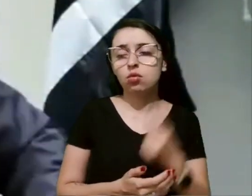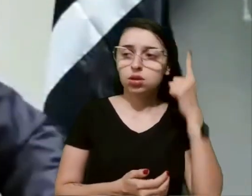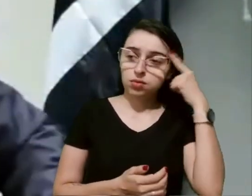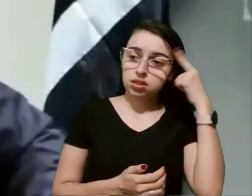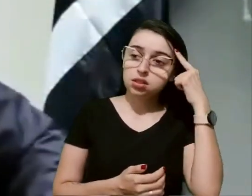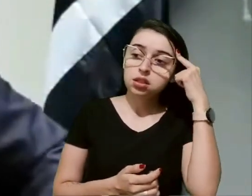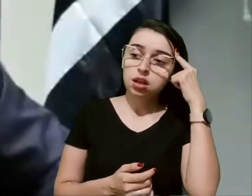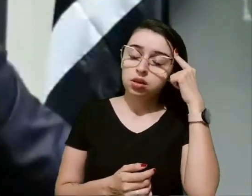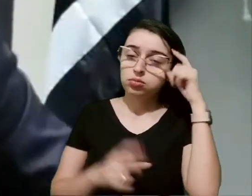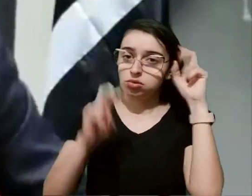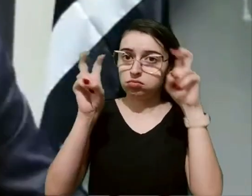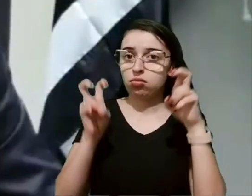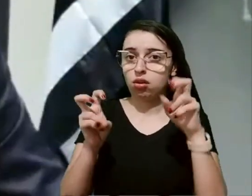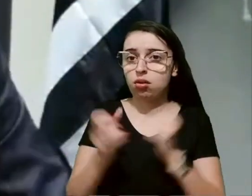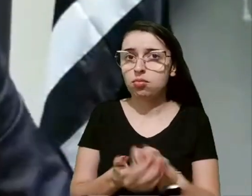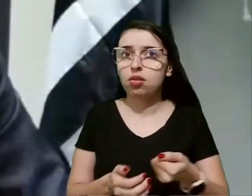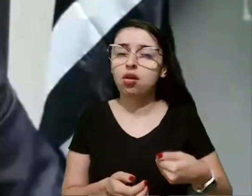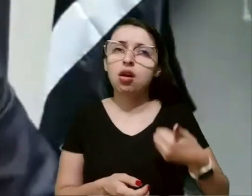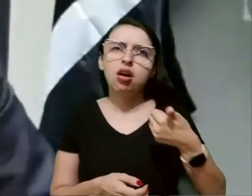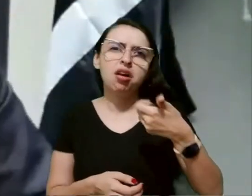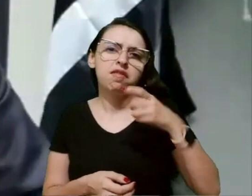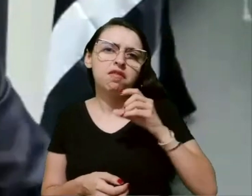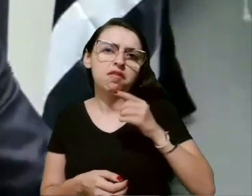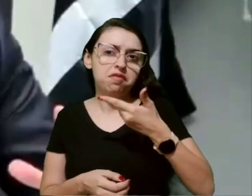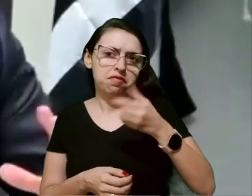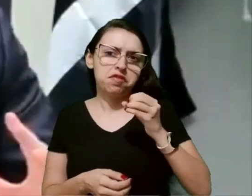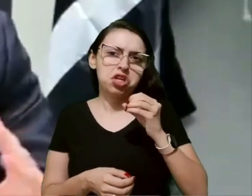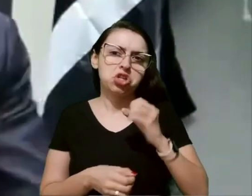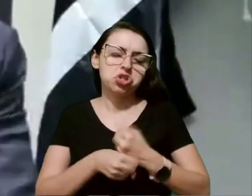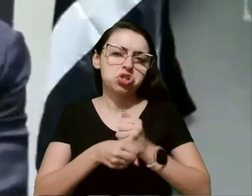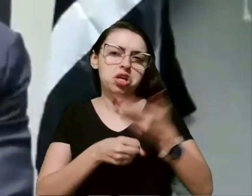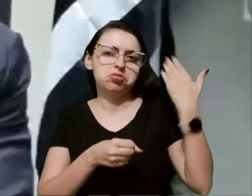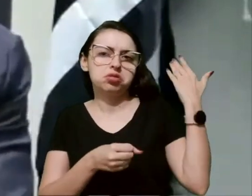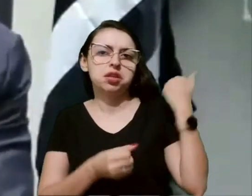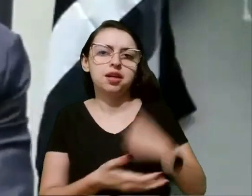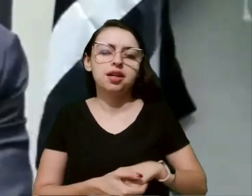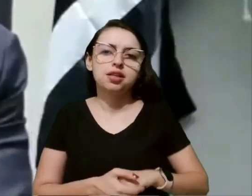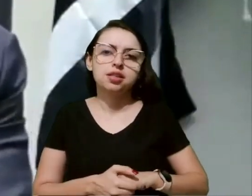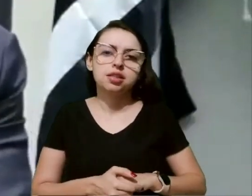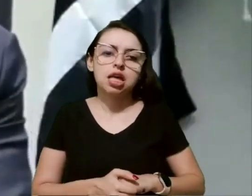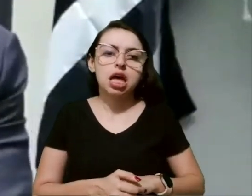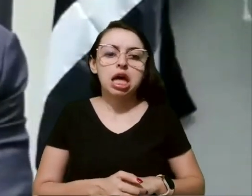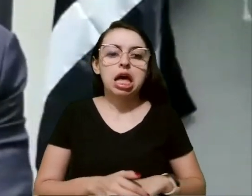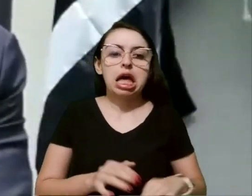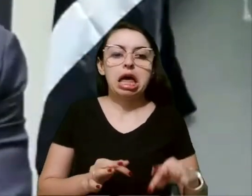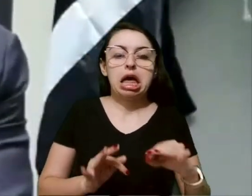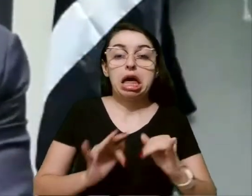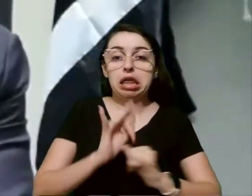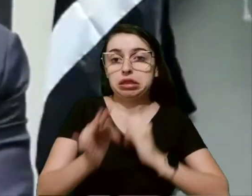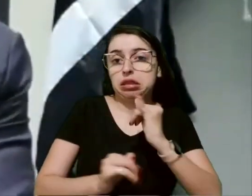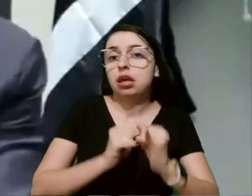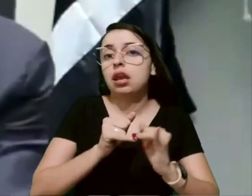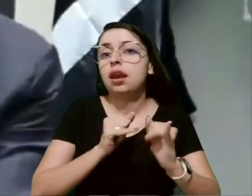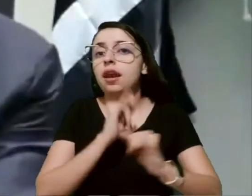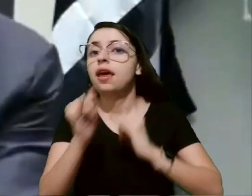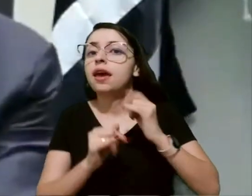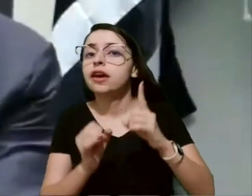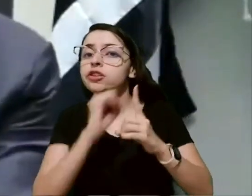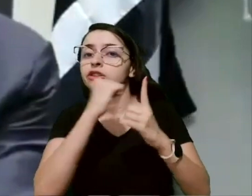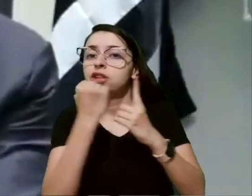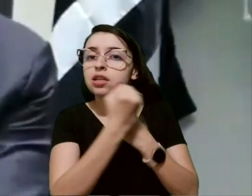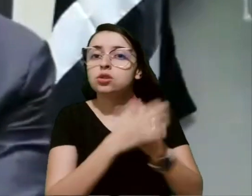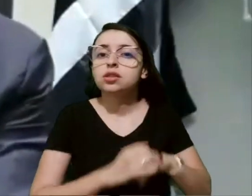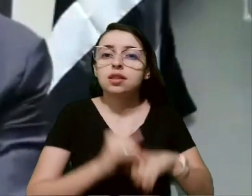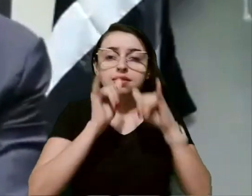esse conceito há 20 anos atrás. Mas a sinergia da tecnologia, ou da sociedade